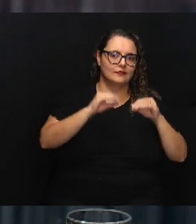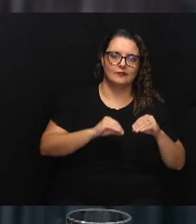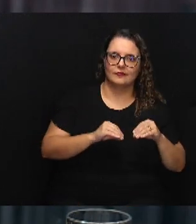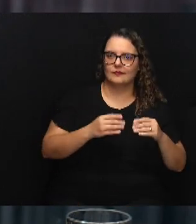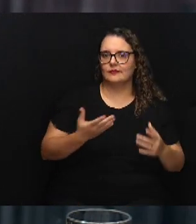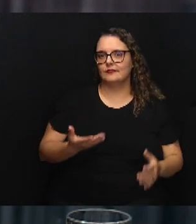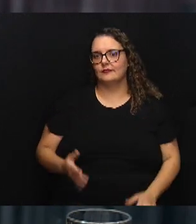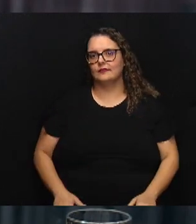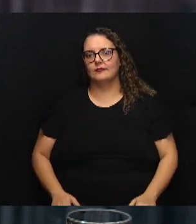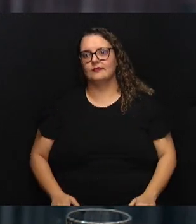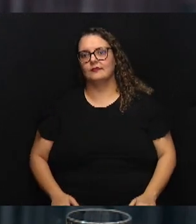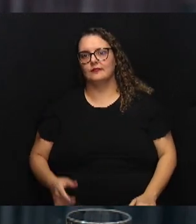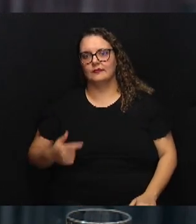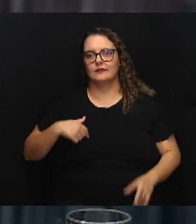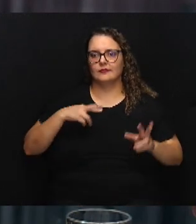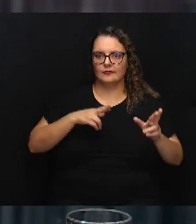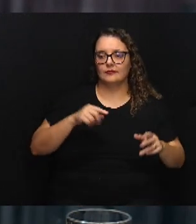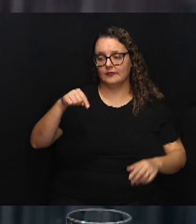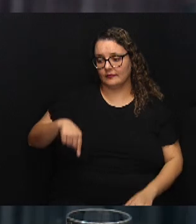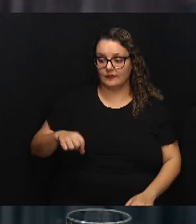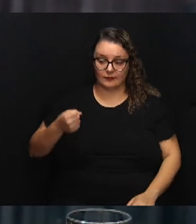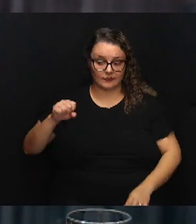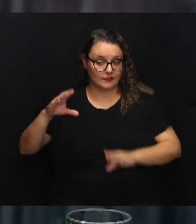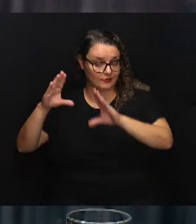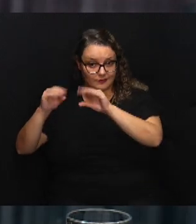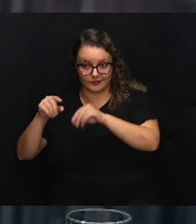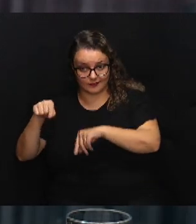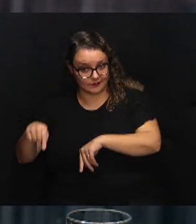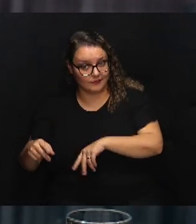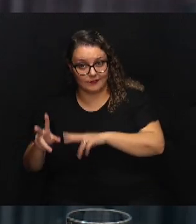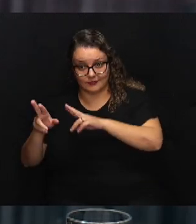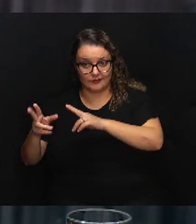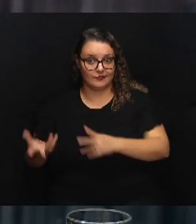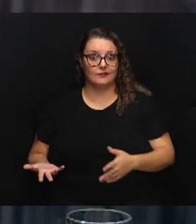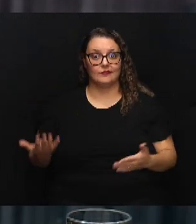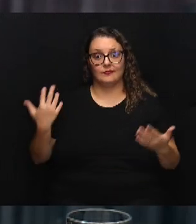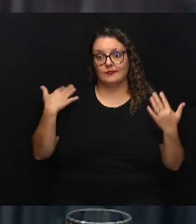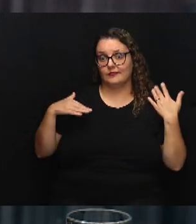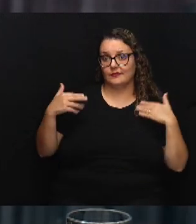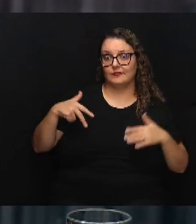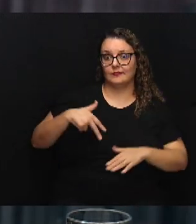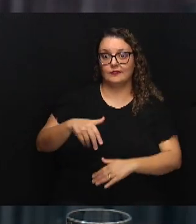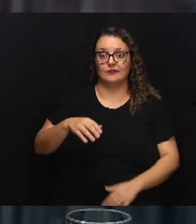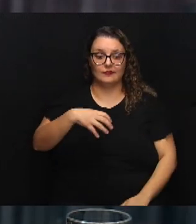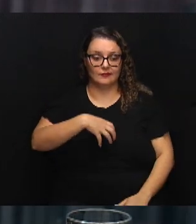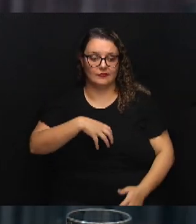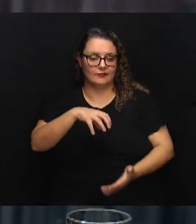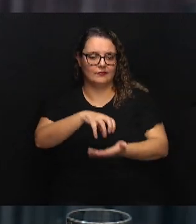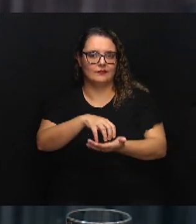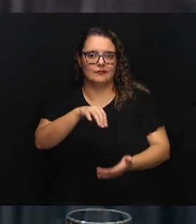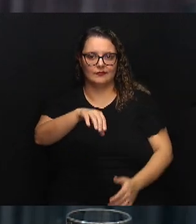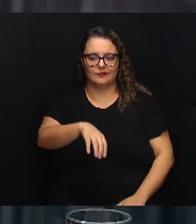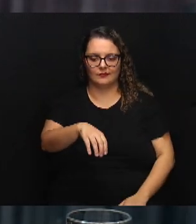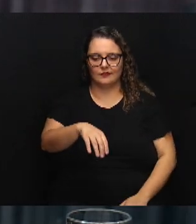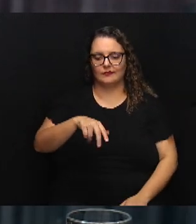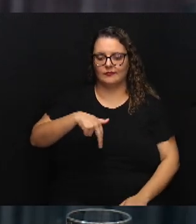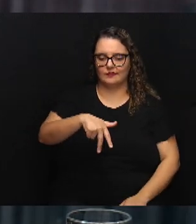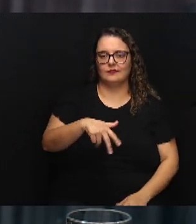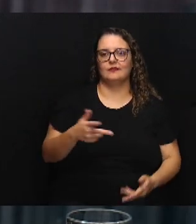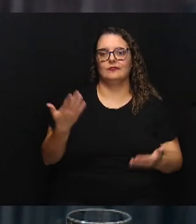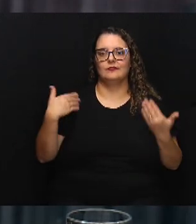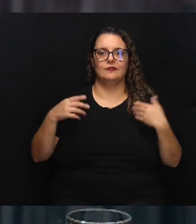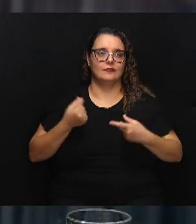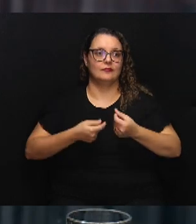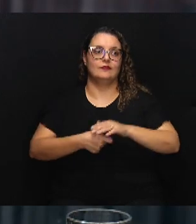dormindo, acordo cedo, faz uma caminhada, faz um esporte, vai pro centrinho. Então não é sobre investir mais, você vai viver